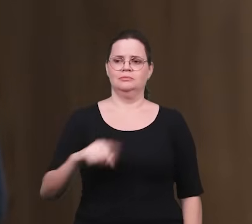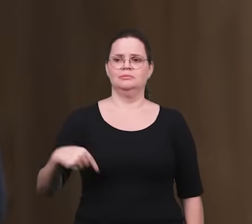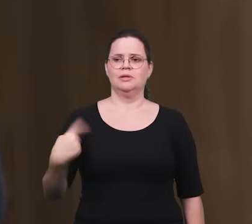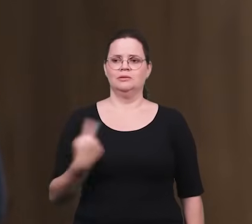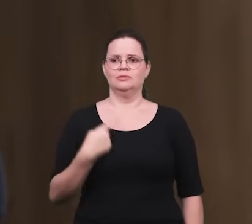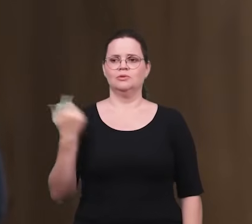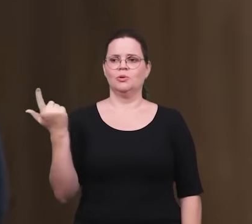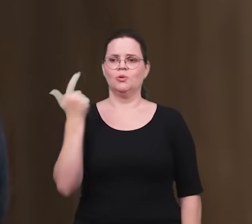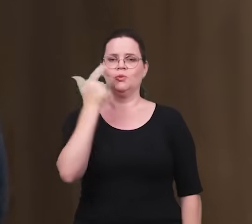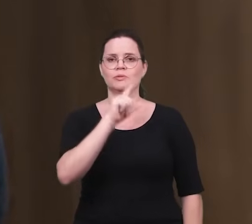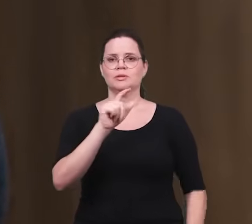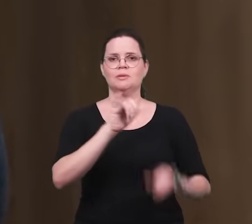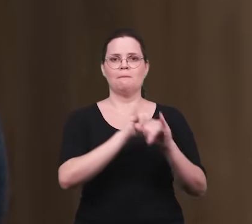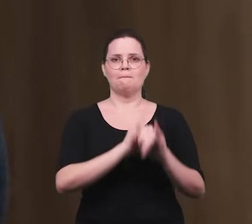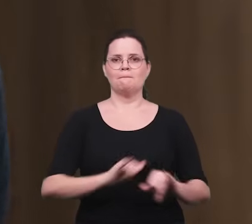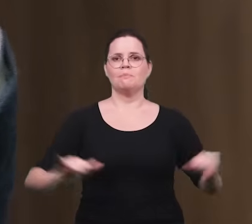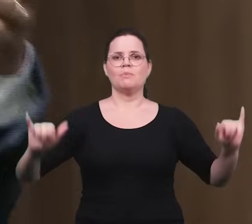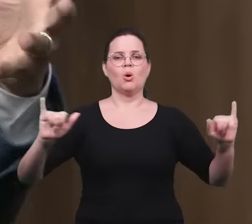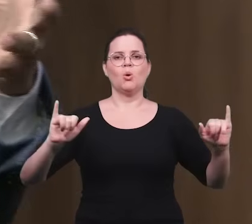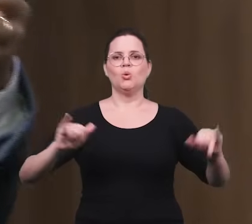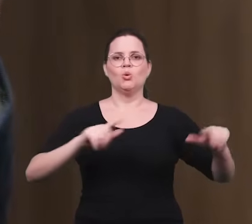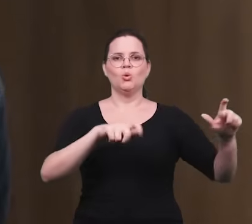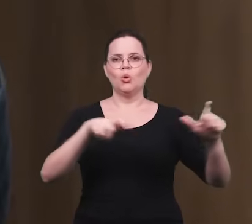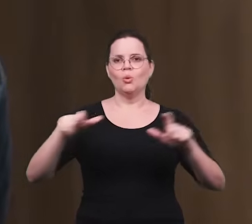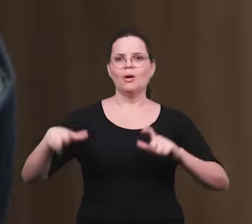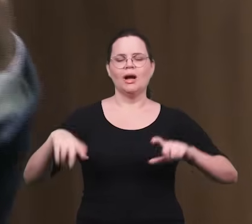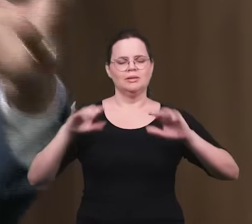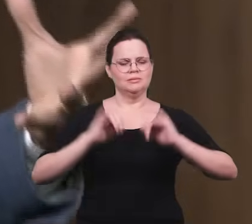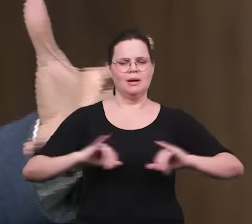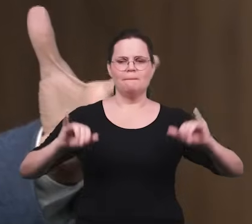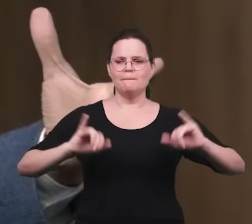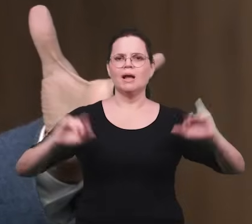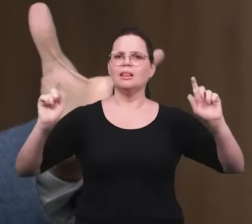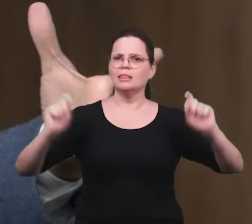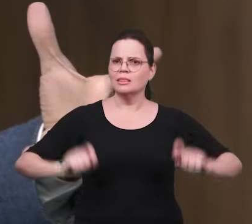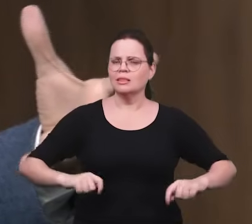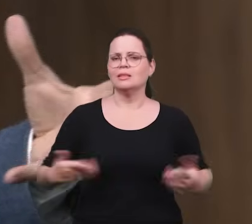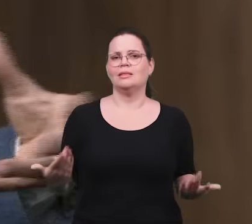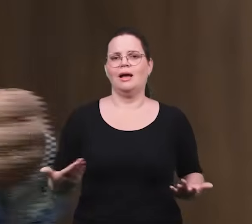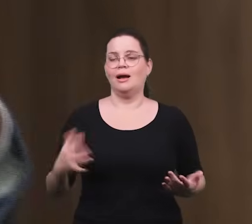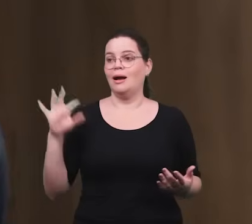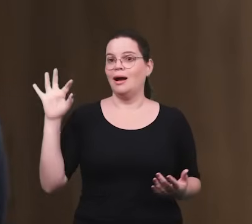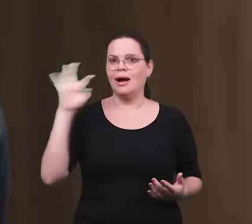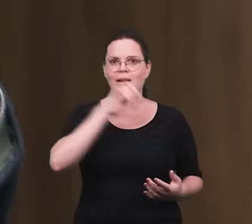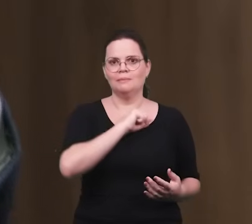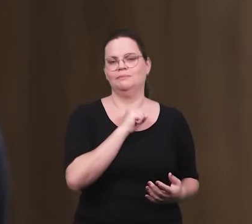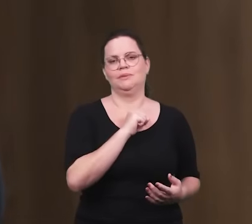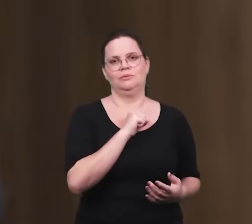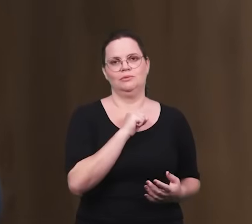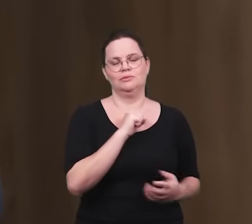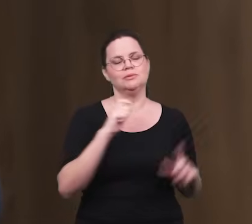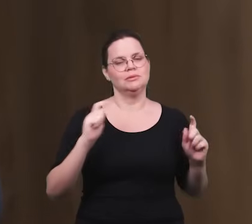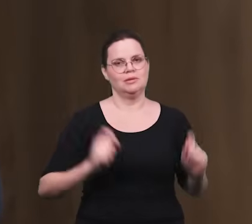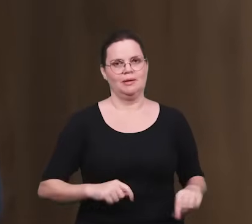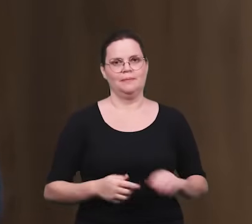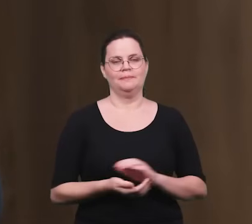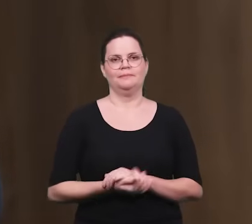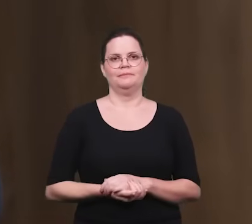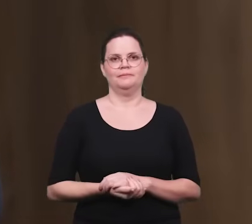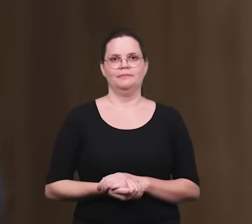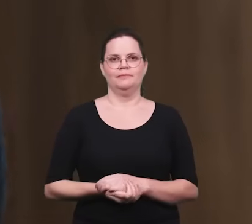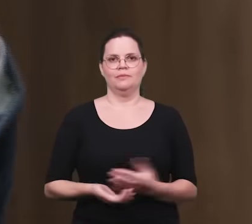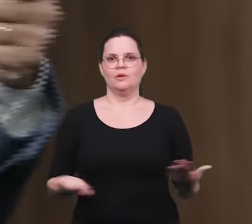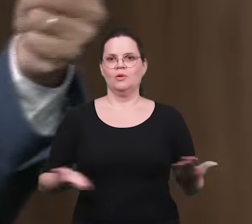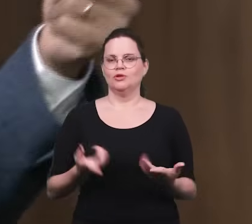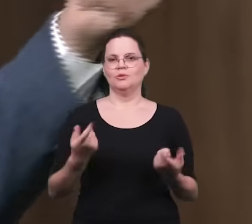atingir lugares, se comunicar com pessoas de maneira muito mais abrangente. Então hoje você